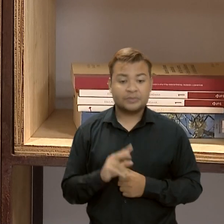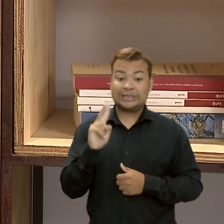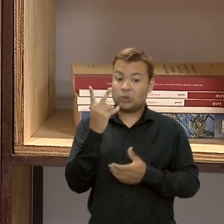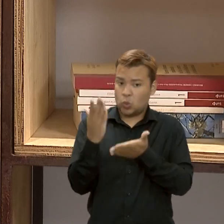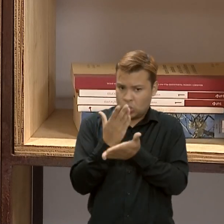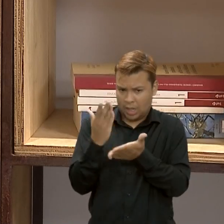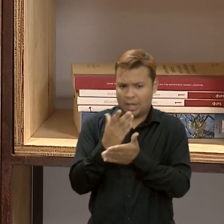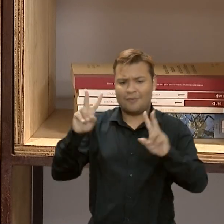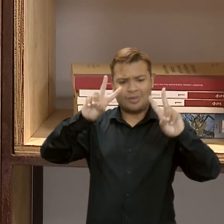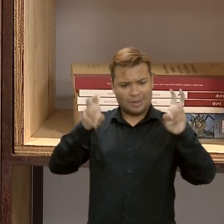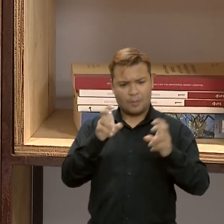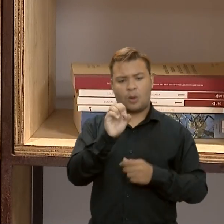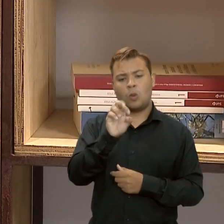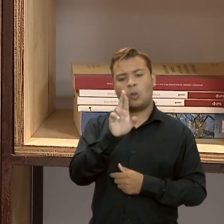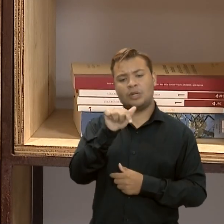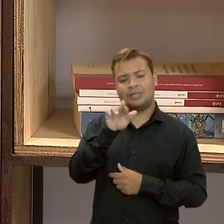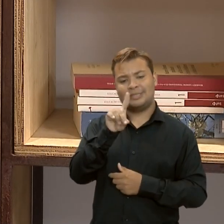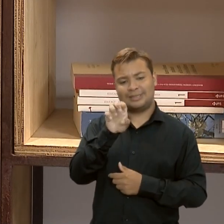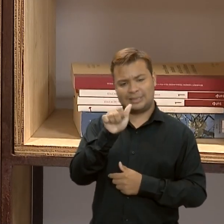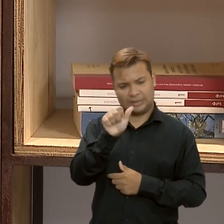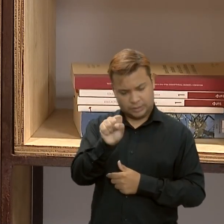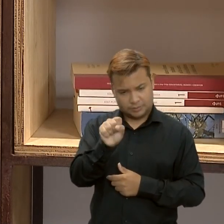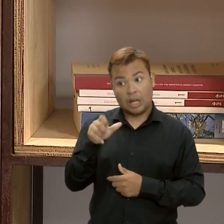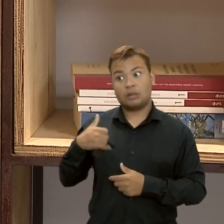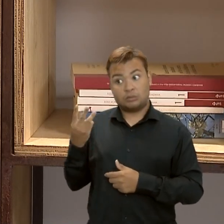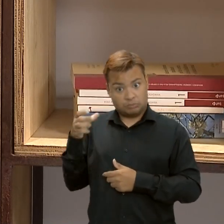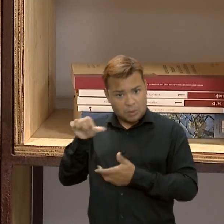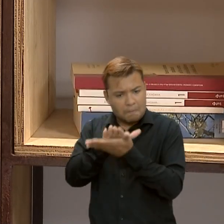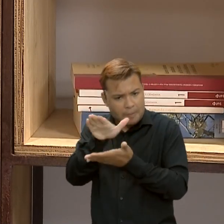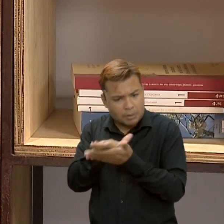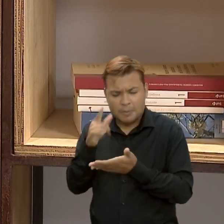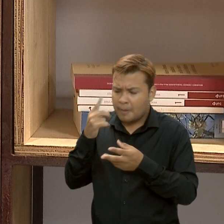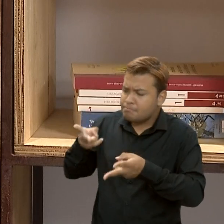que ela publica aos 39 anos, é interessante que a gente vê